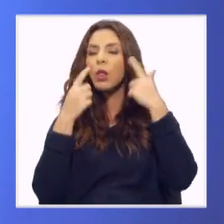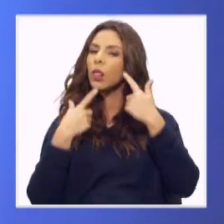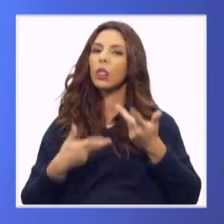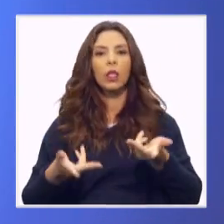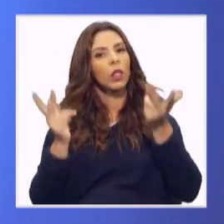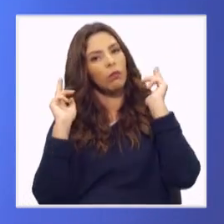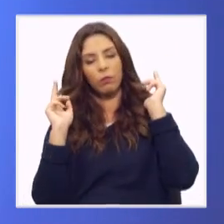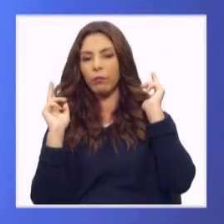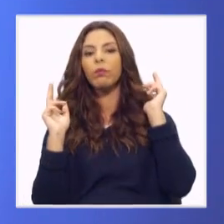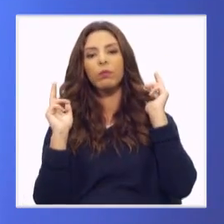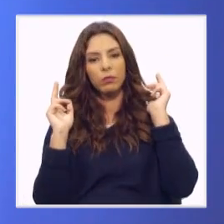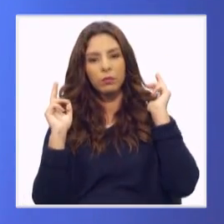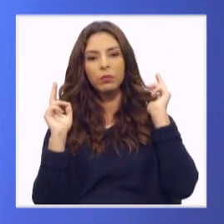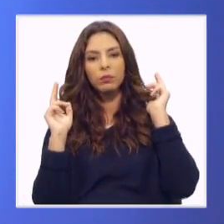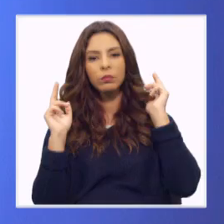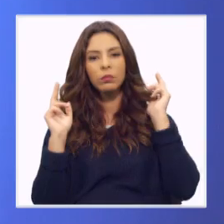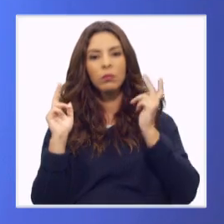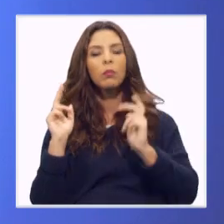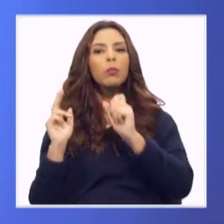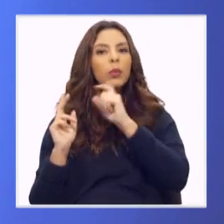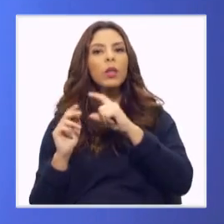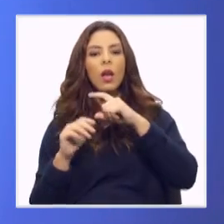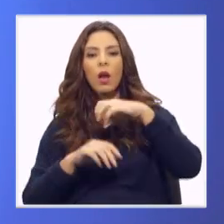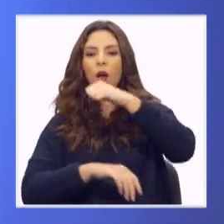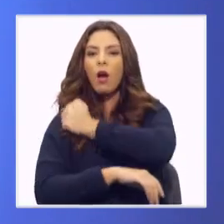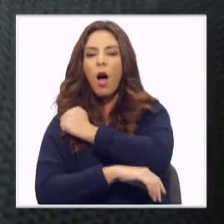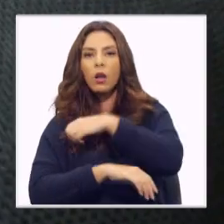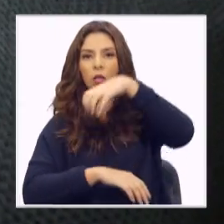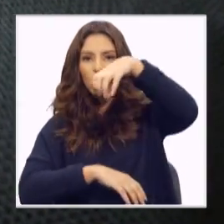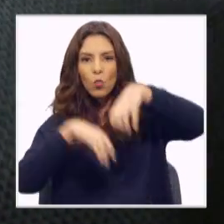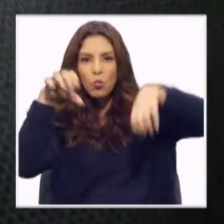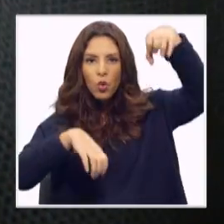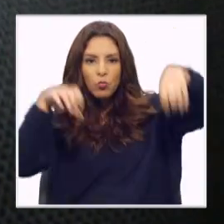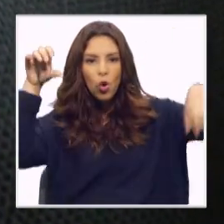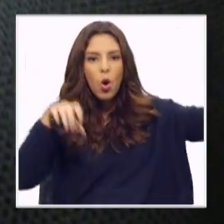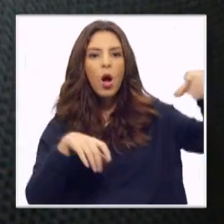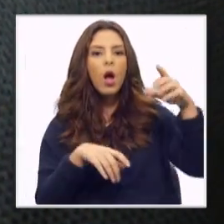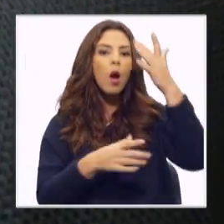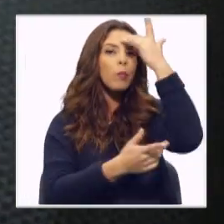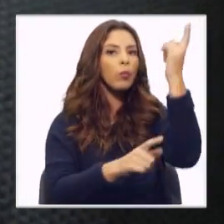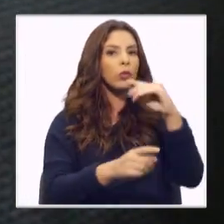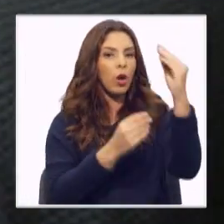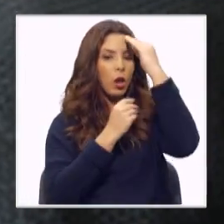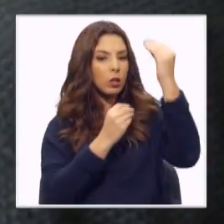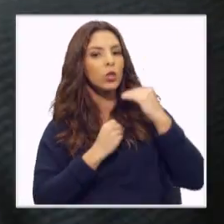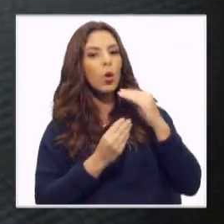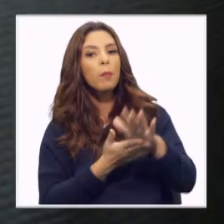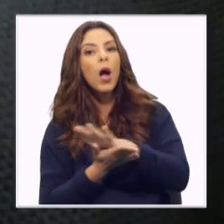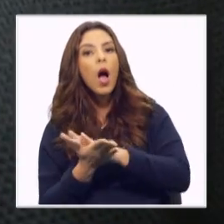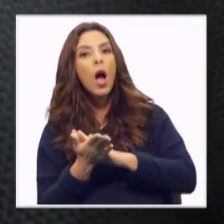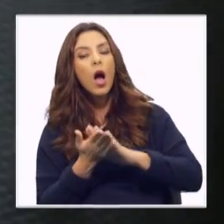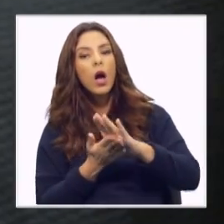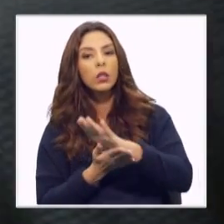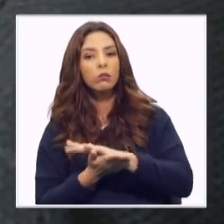livre, podíamos fazer, pronto, basicamente as casinhas e os carros como a professora ensinou e coisas assim muito básicas.